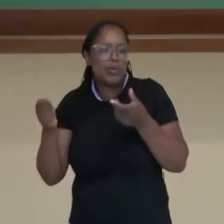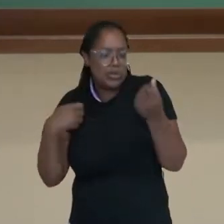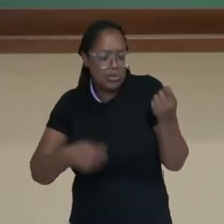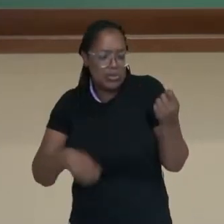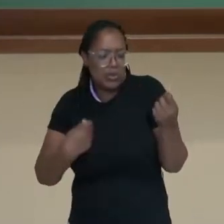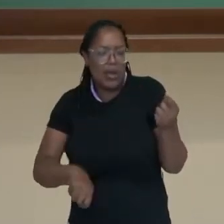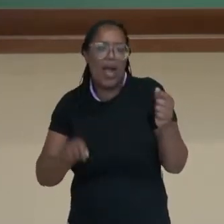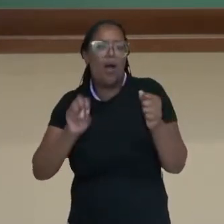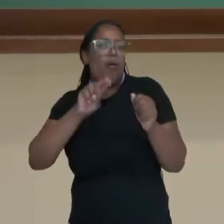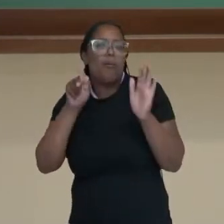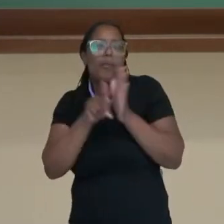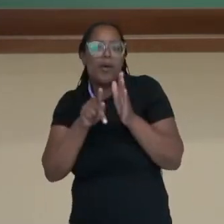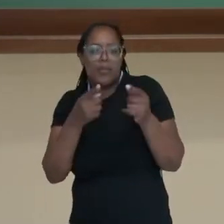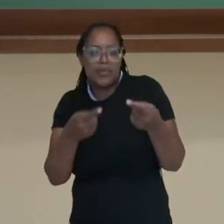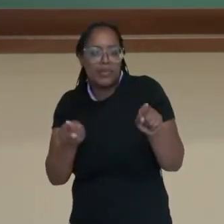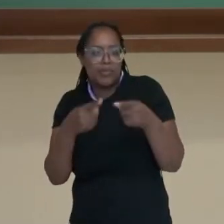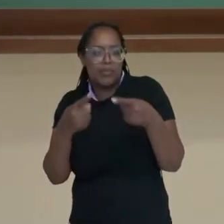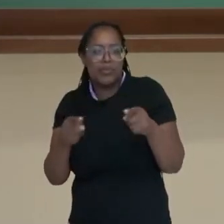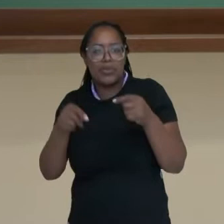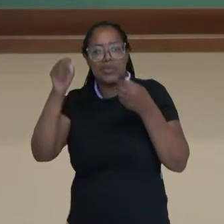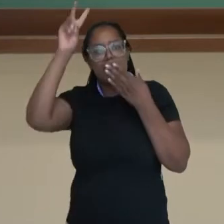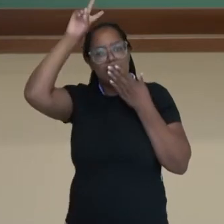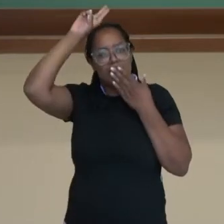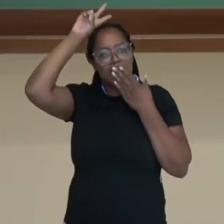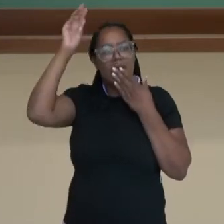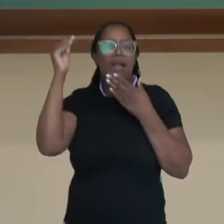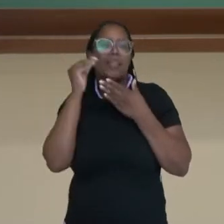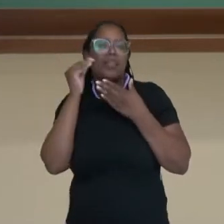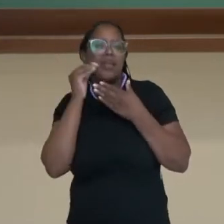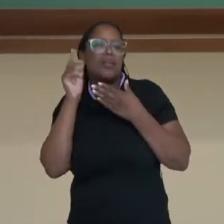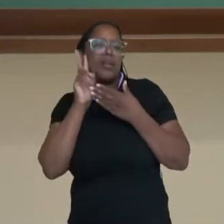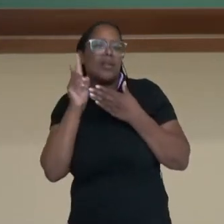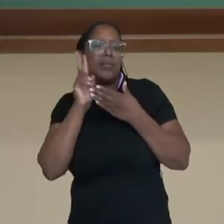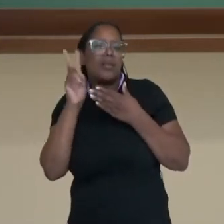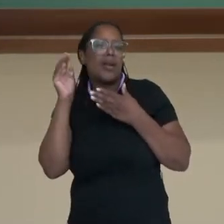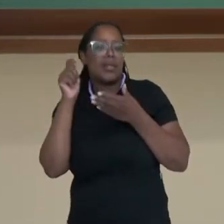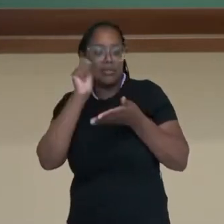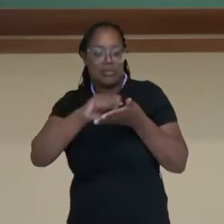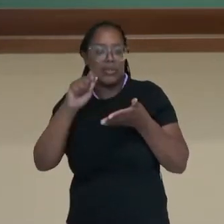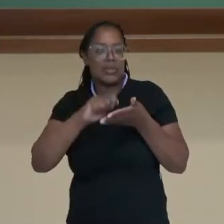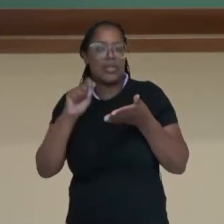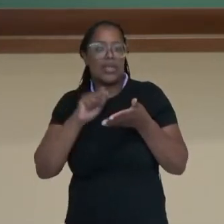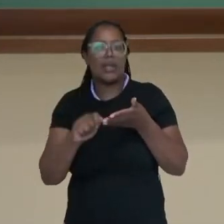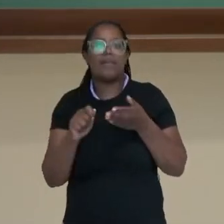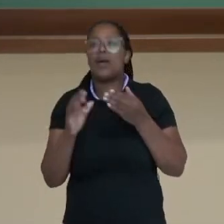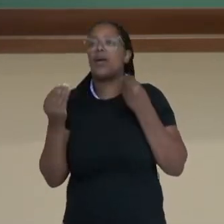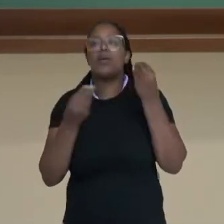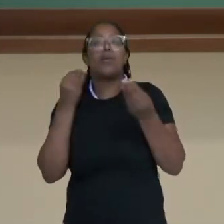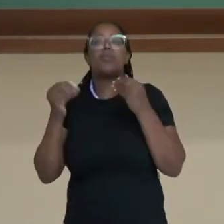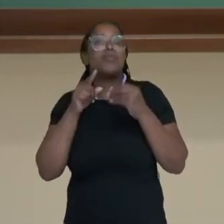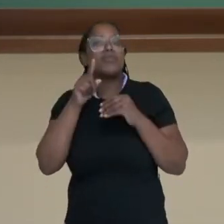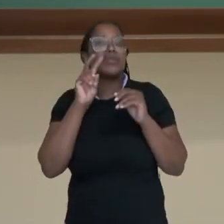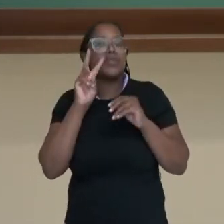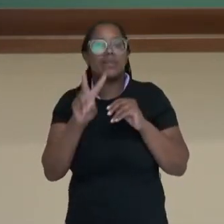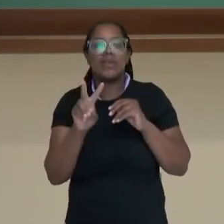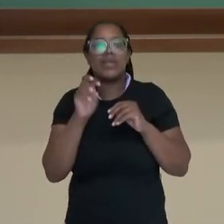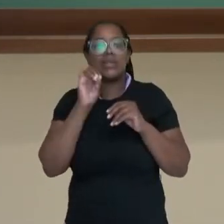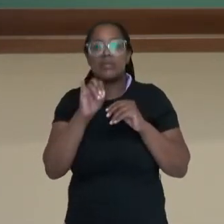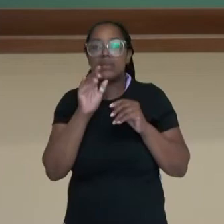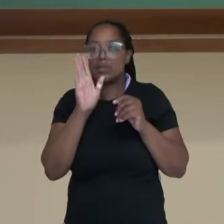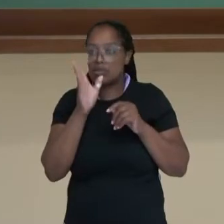de música indígena? Tente lembrar aí, escreva para mim como que você vê, né? Você já viu